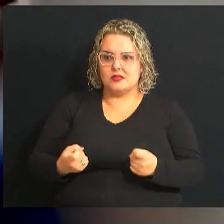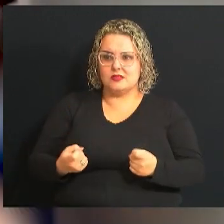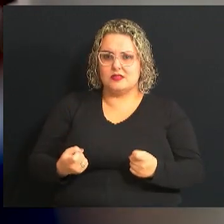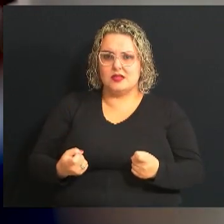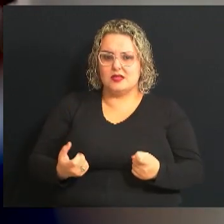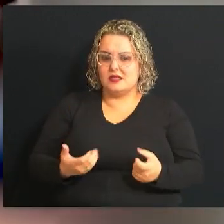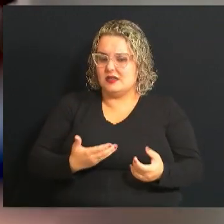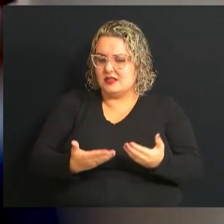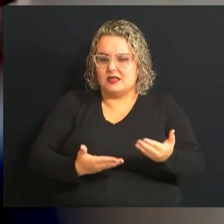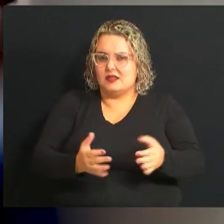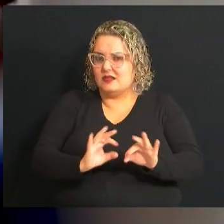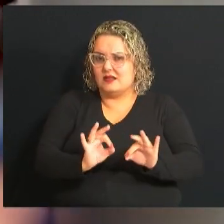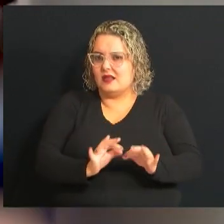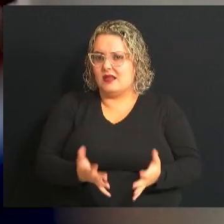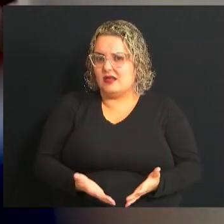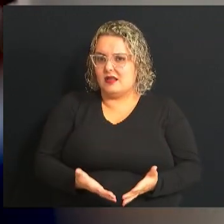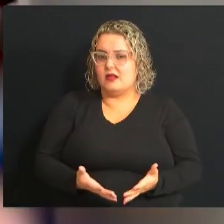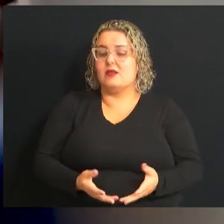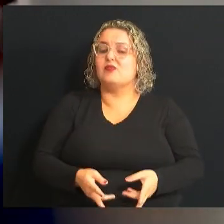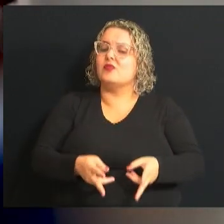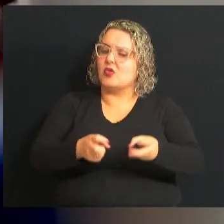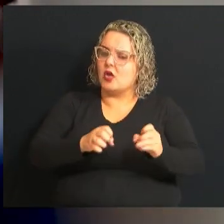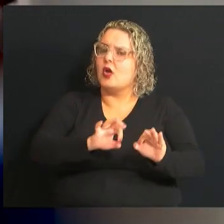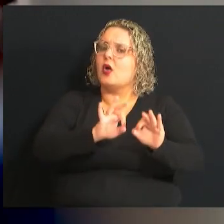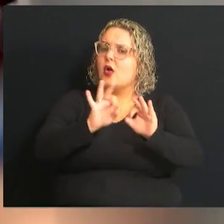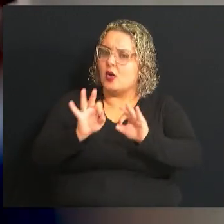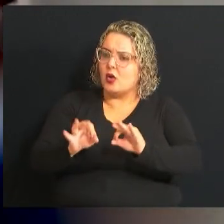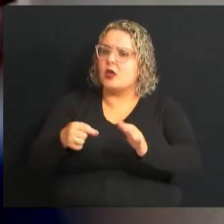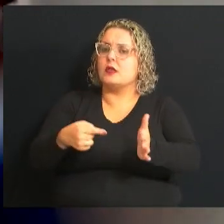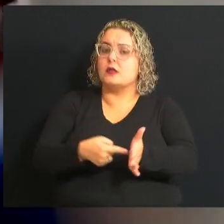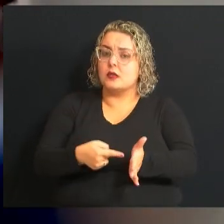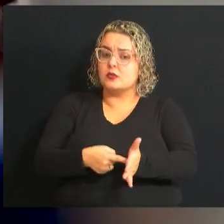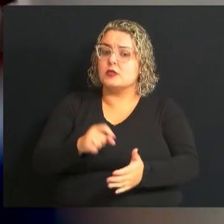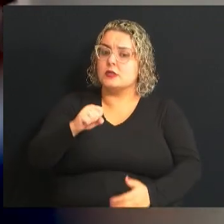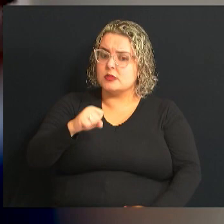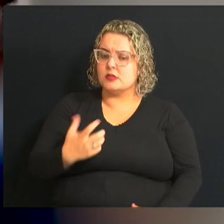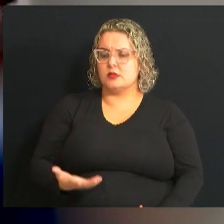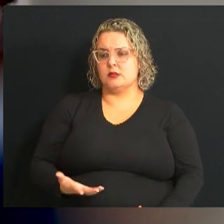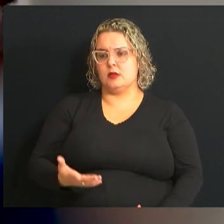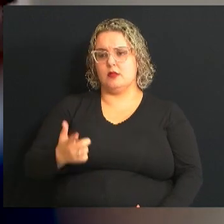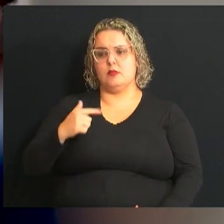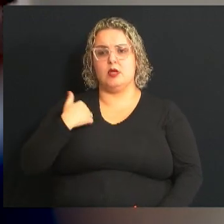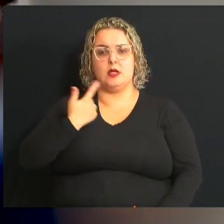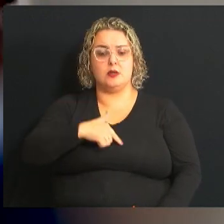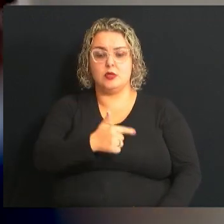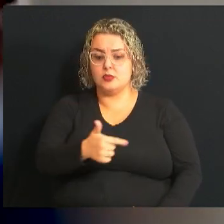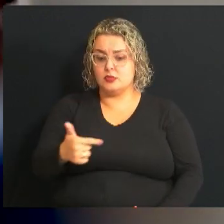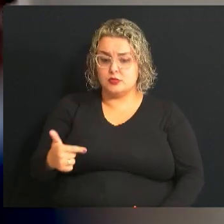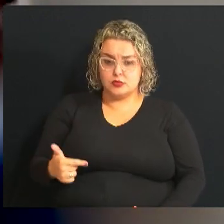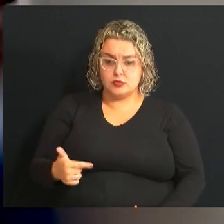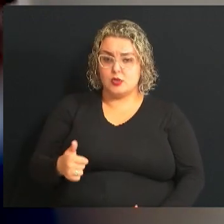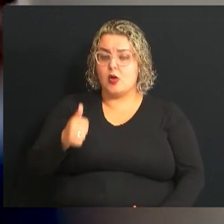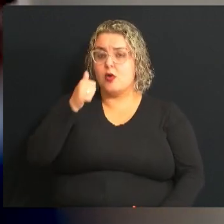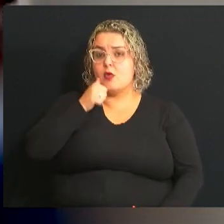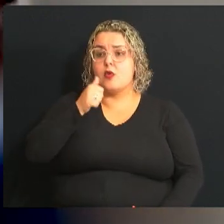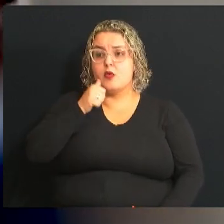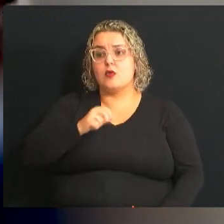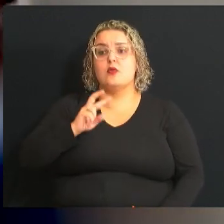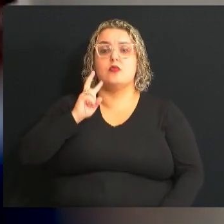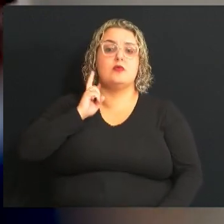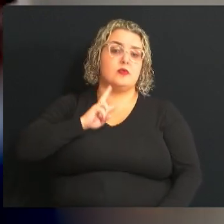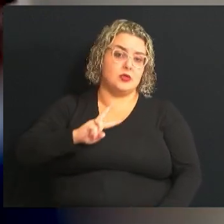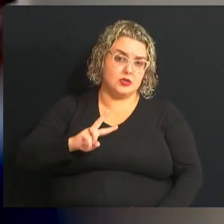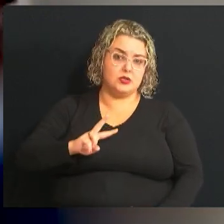devemos sim interceder, devemos acompanhar, denunciar, para que nós não tenhamos mais mulheres vítimas e